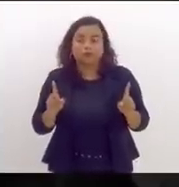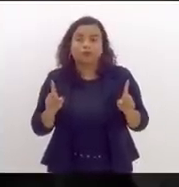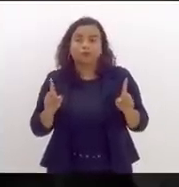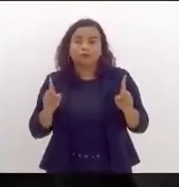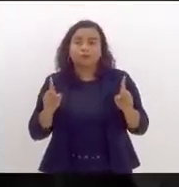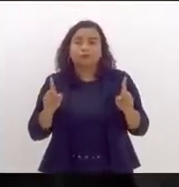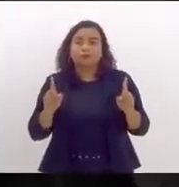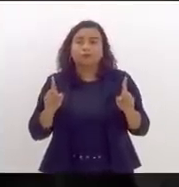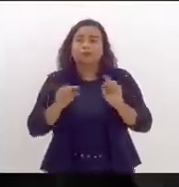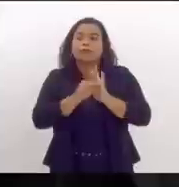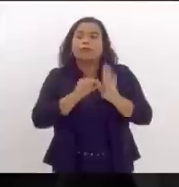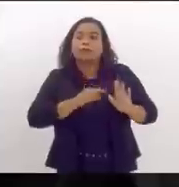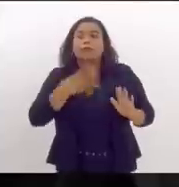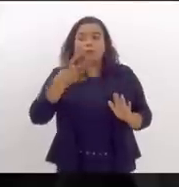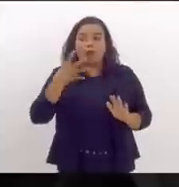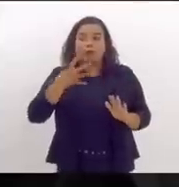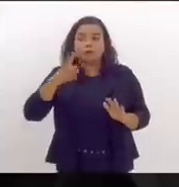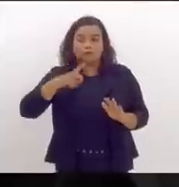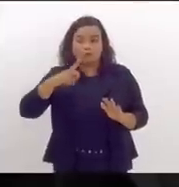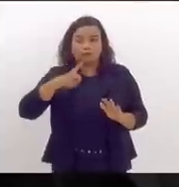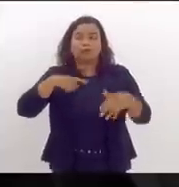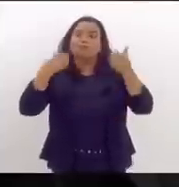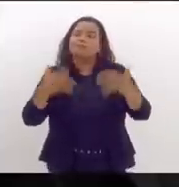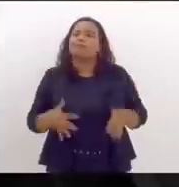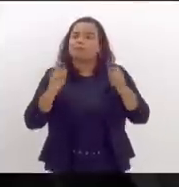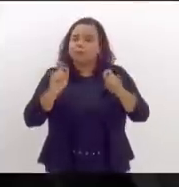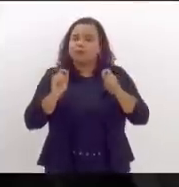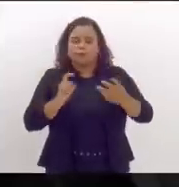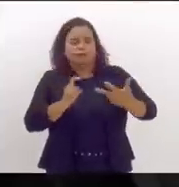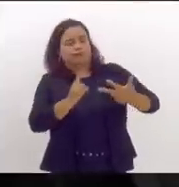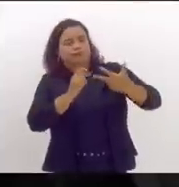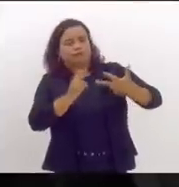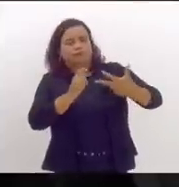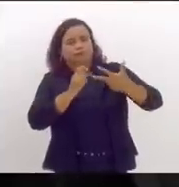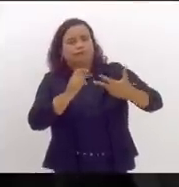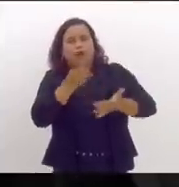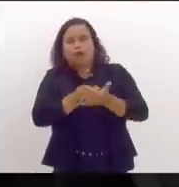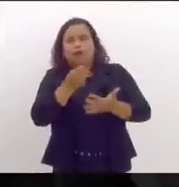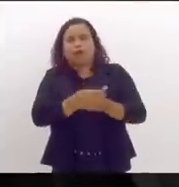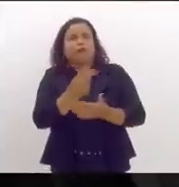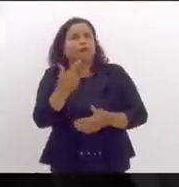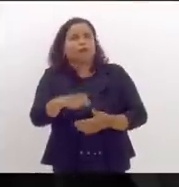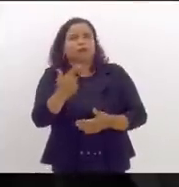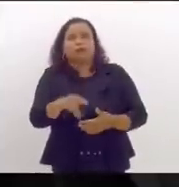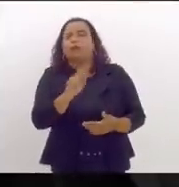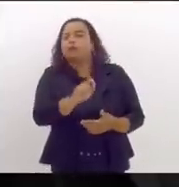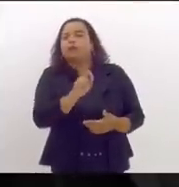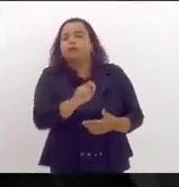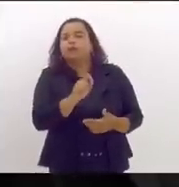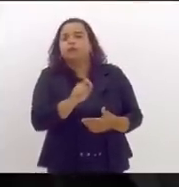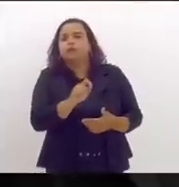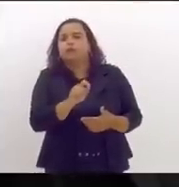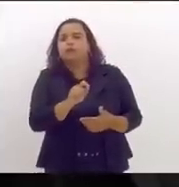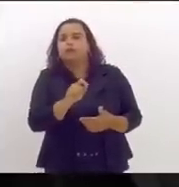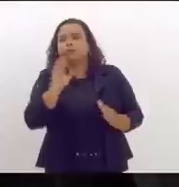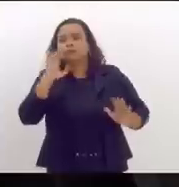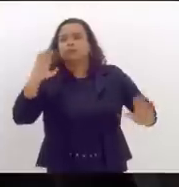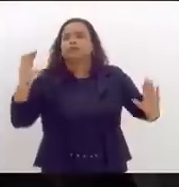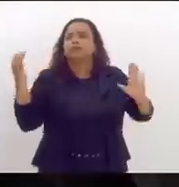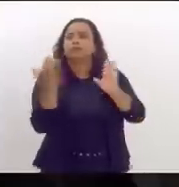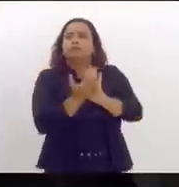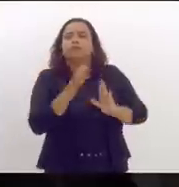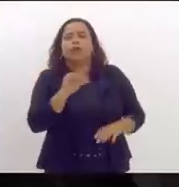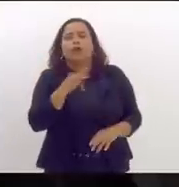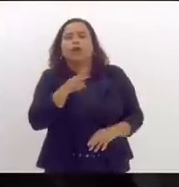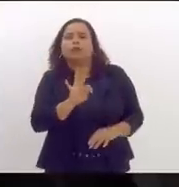tem lá o Parágrafo 4º que o poder executivo fica desobrigado a cumprir o disposto no